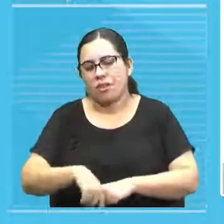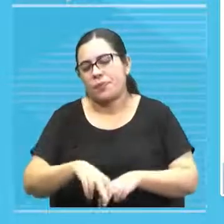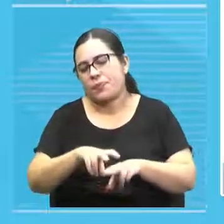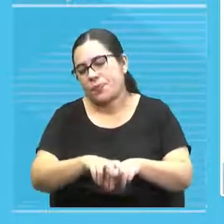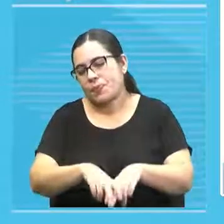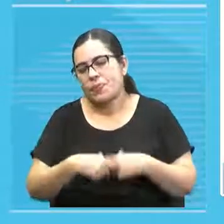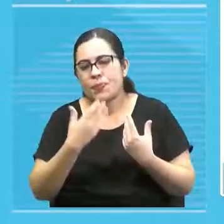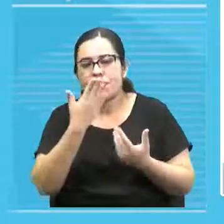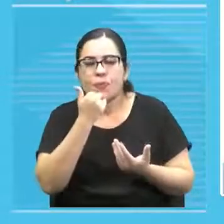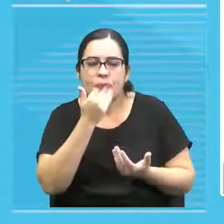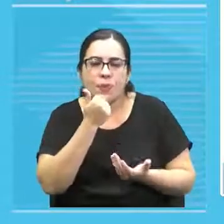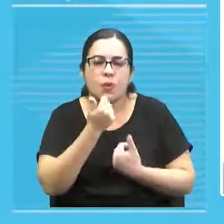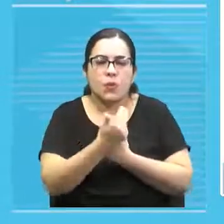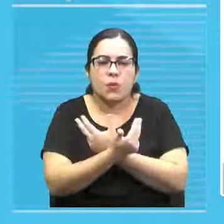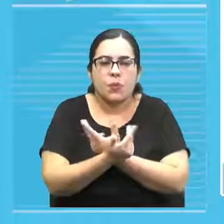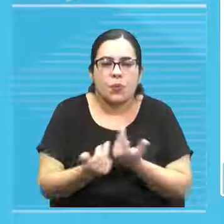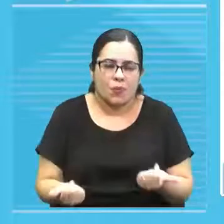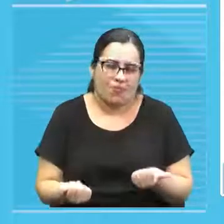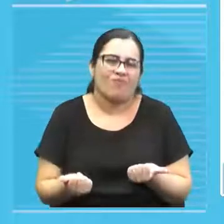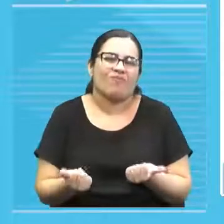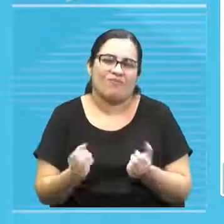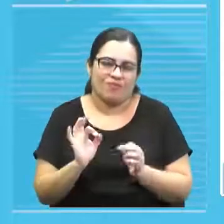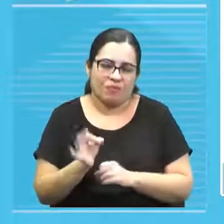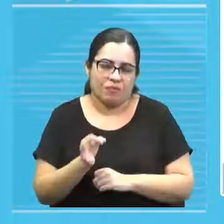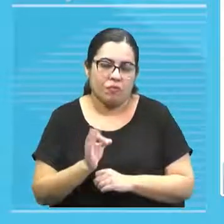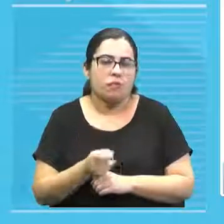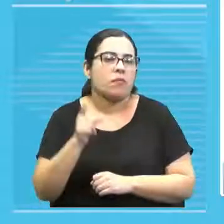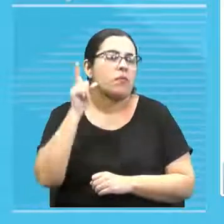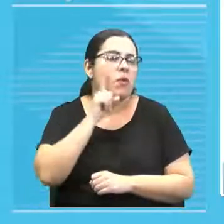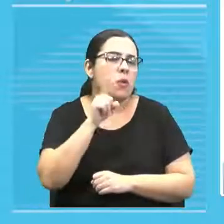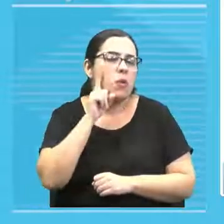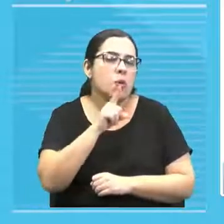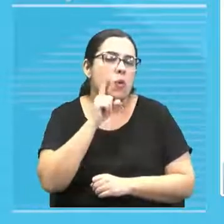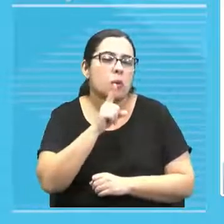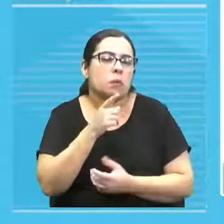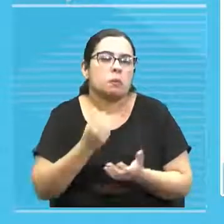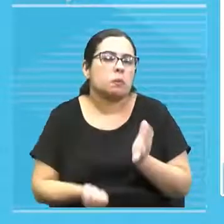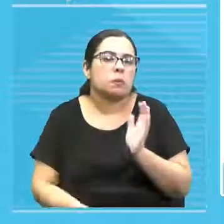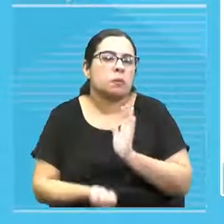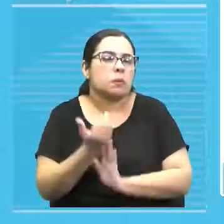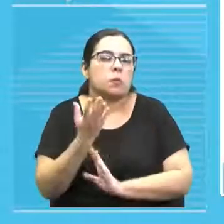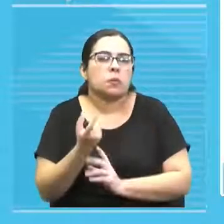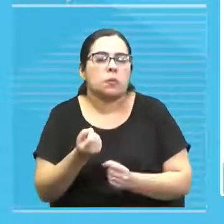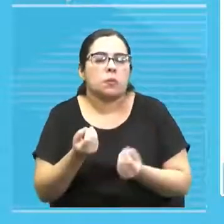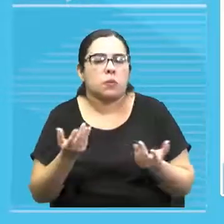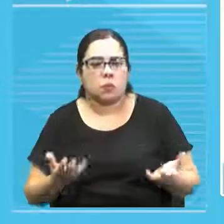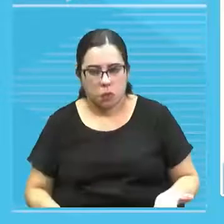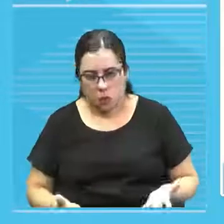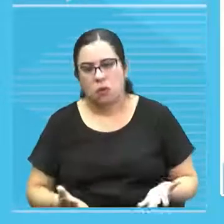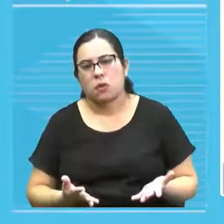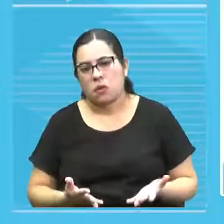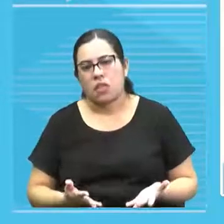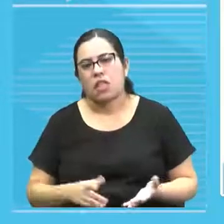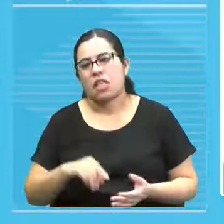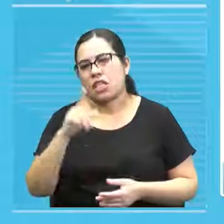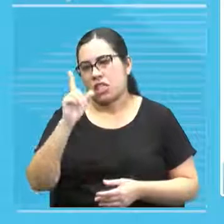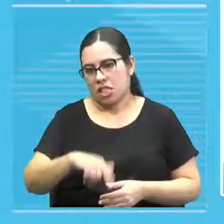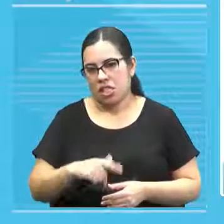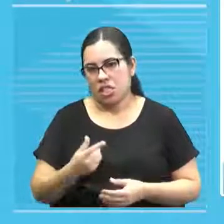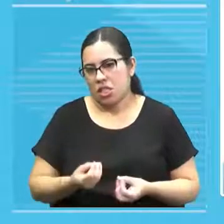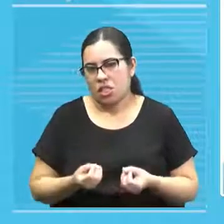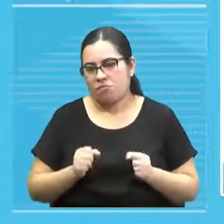por conta da alimentação de de fast-food que é que os Estados Unidos fazem eles importam esse padrão